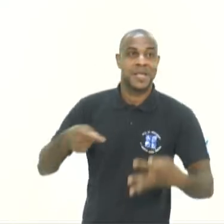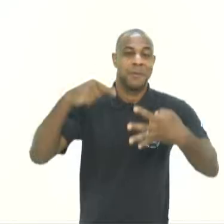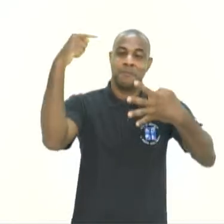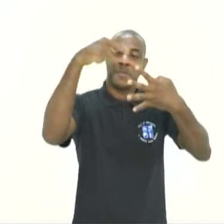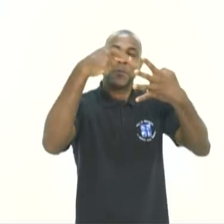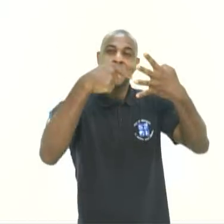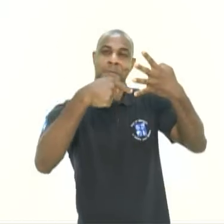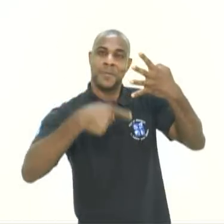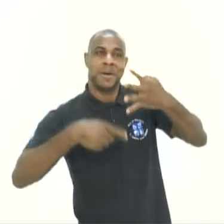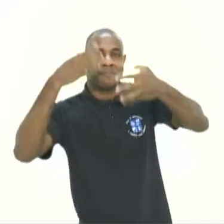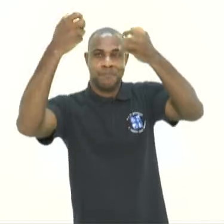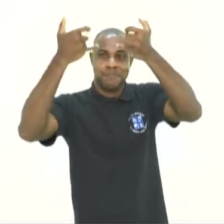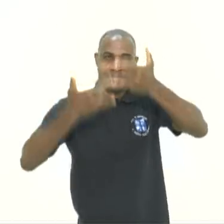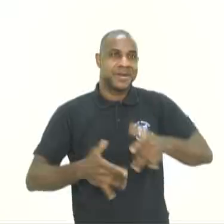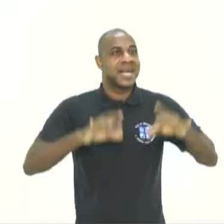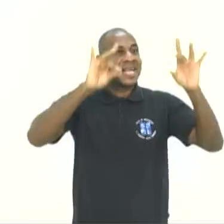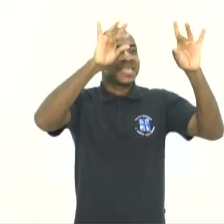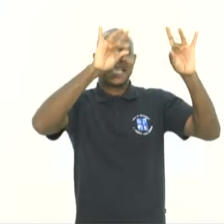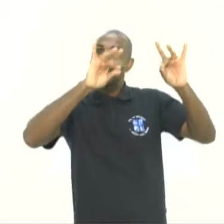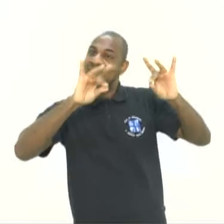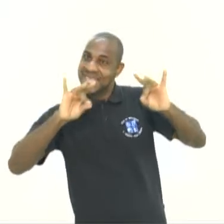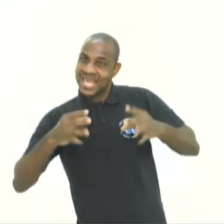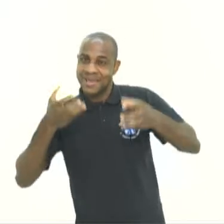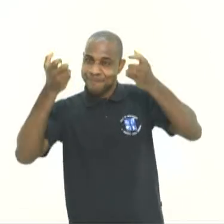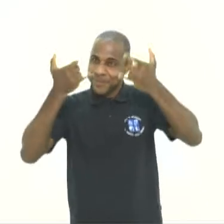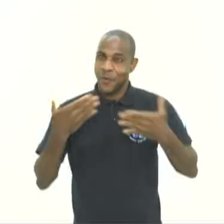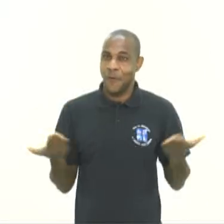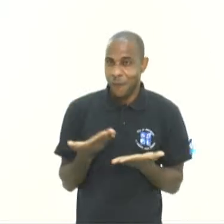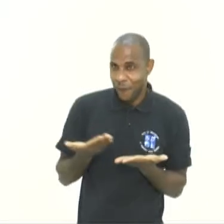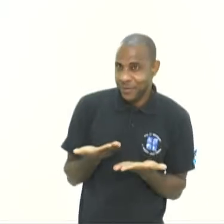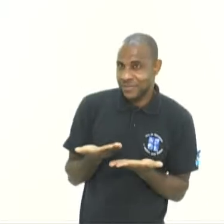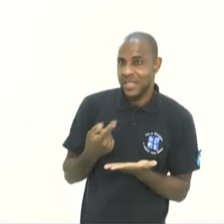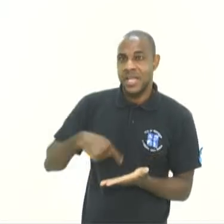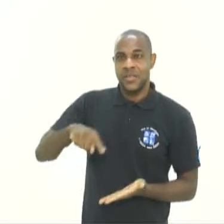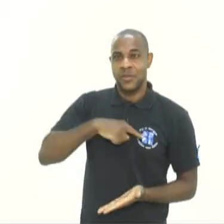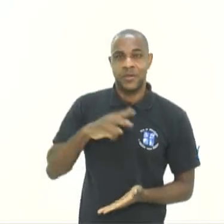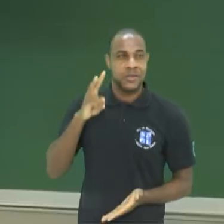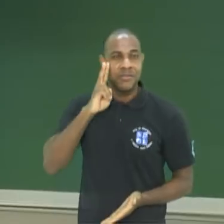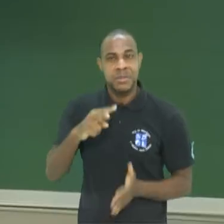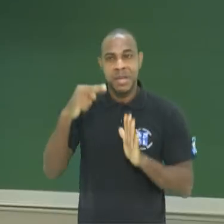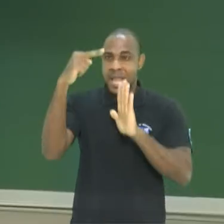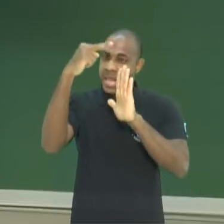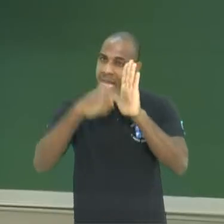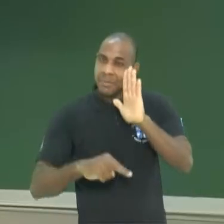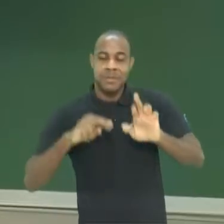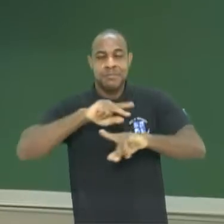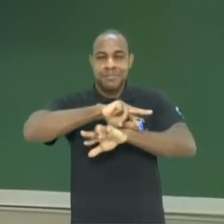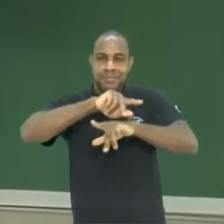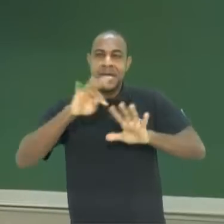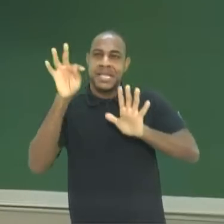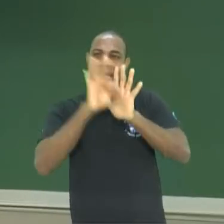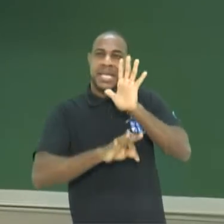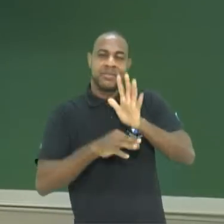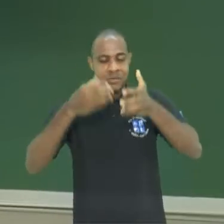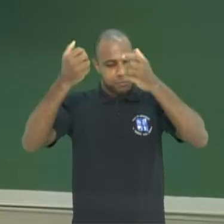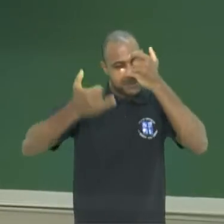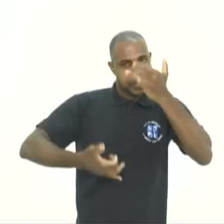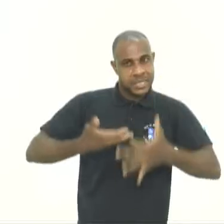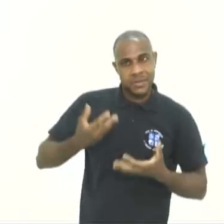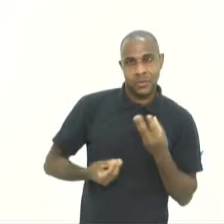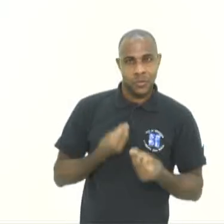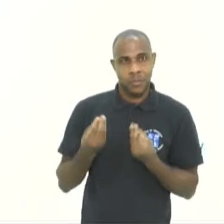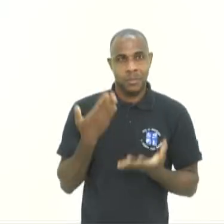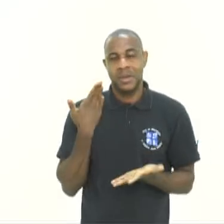uma aproximação com o artigo de opinião, lembrando que o dissertativo e argumentativo ele é mais objetivo.